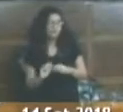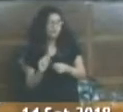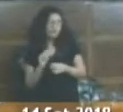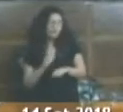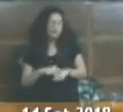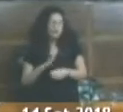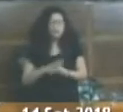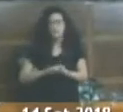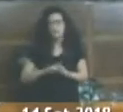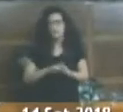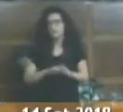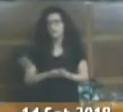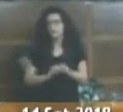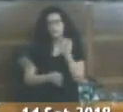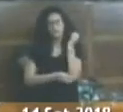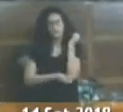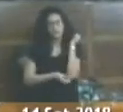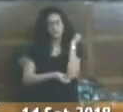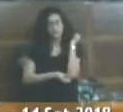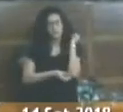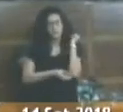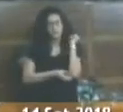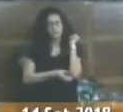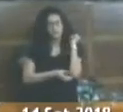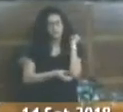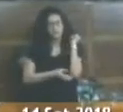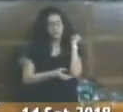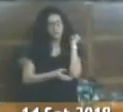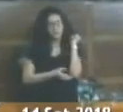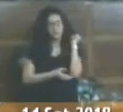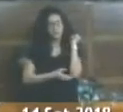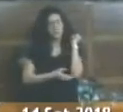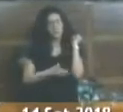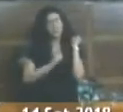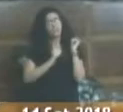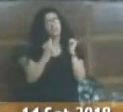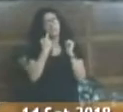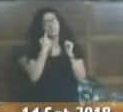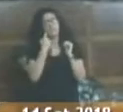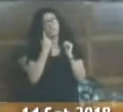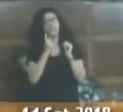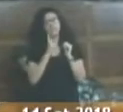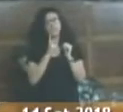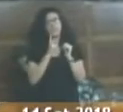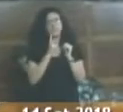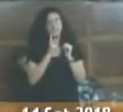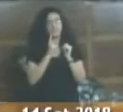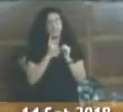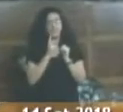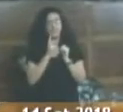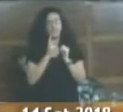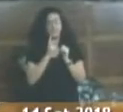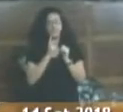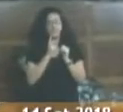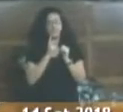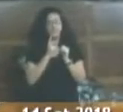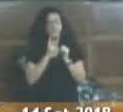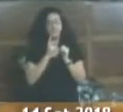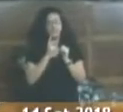essa autuação lá constantemente. E existem peixes de passagem, vou contar bem rápido, que é o caso